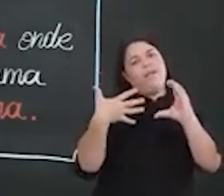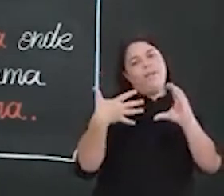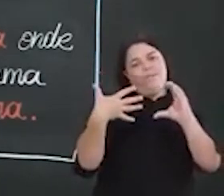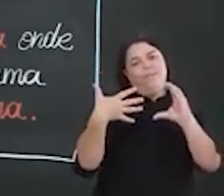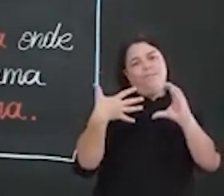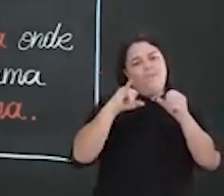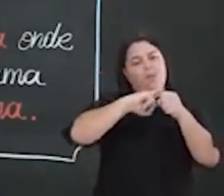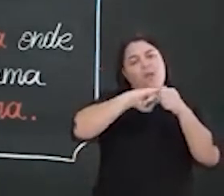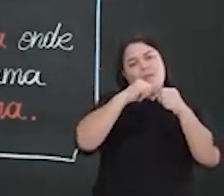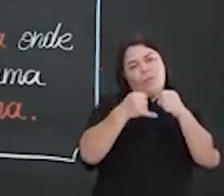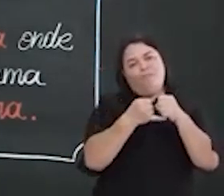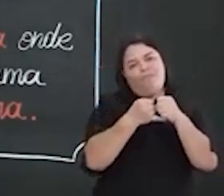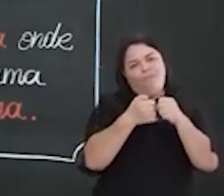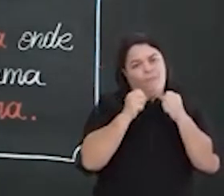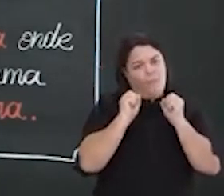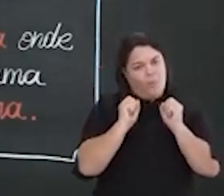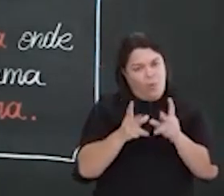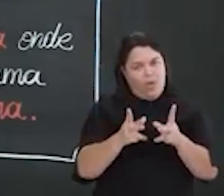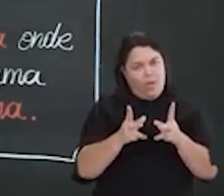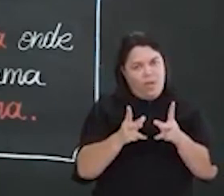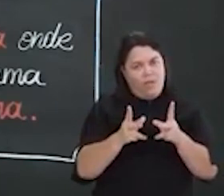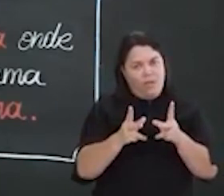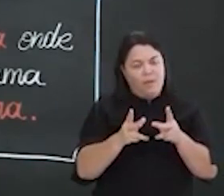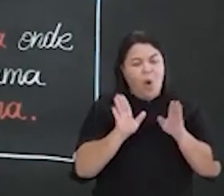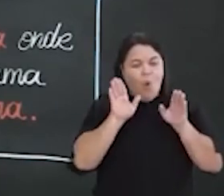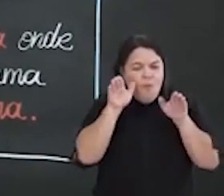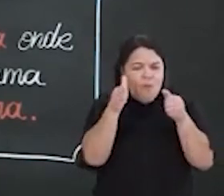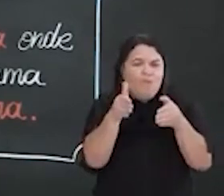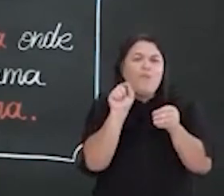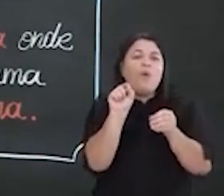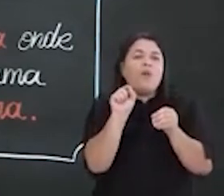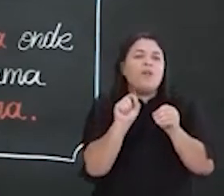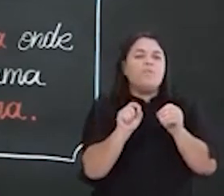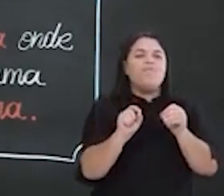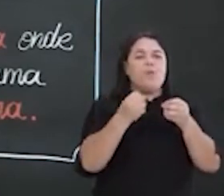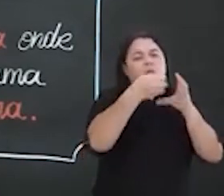dos adjetivos, ok? Cuja função principal é